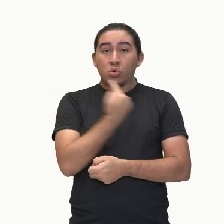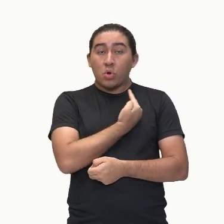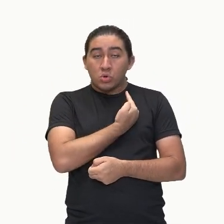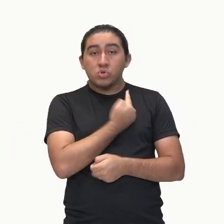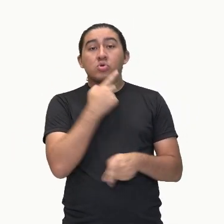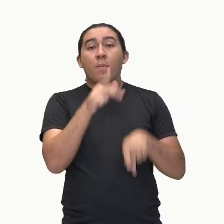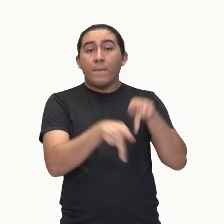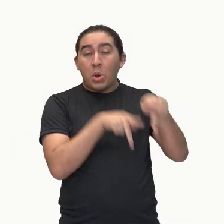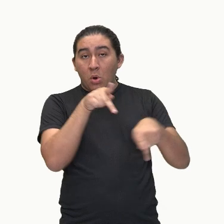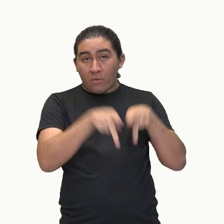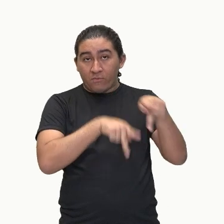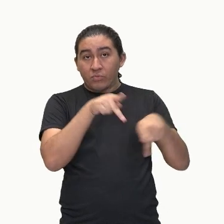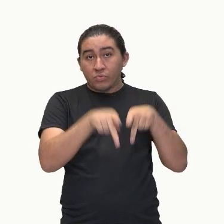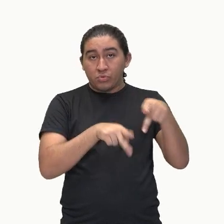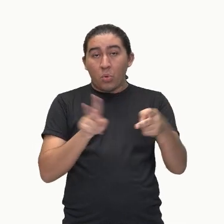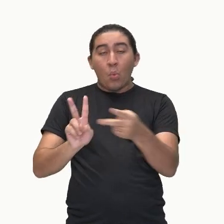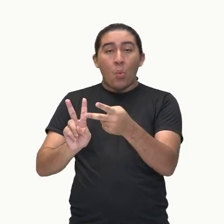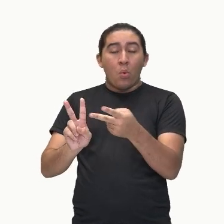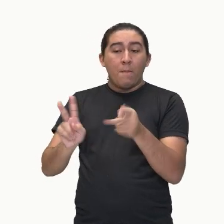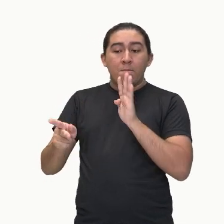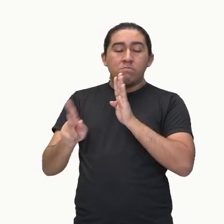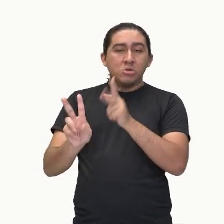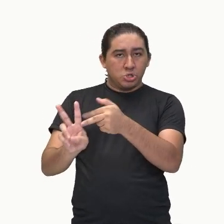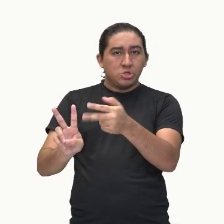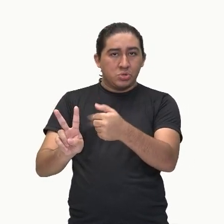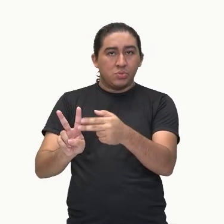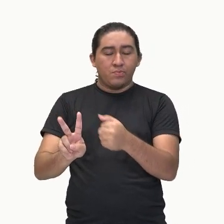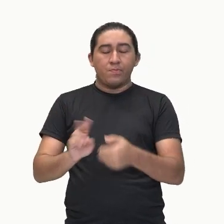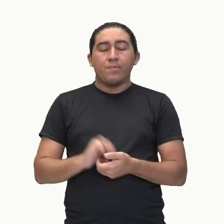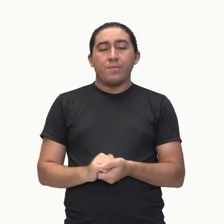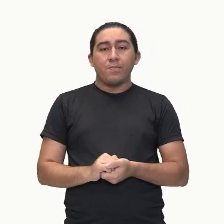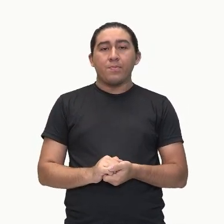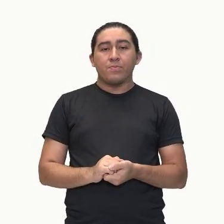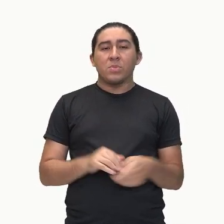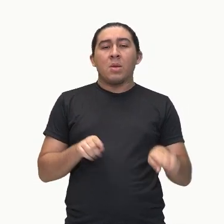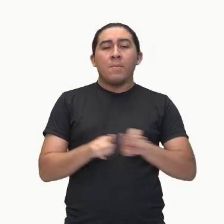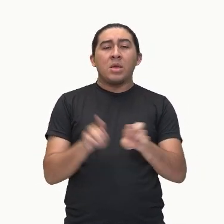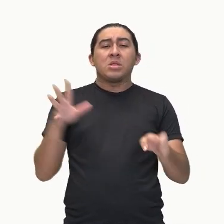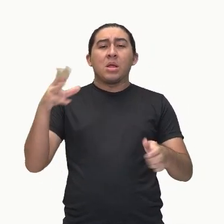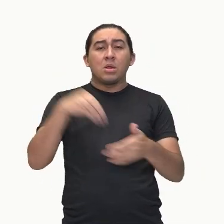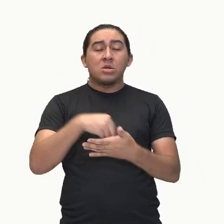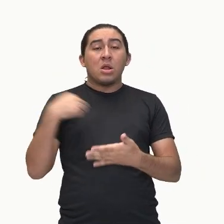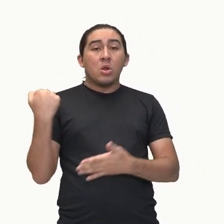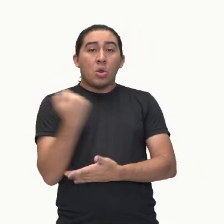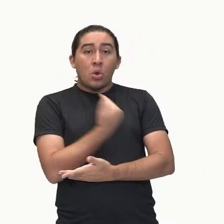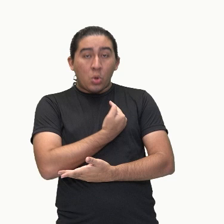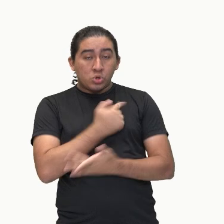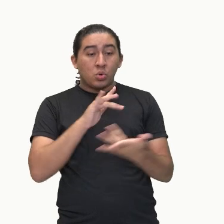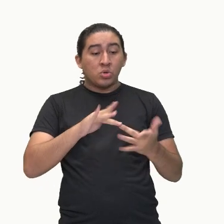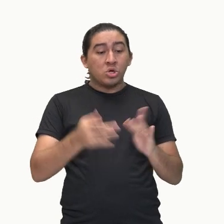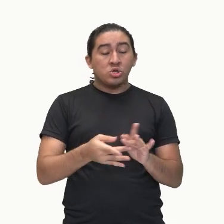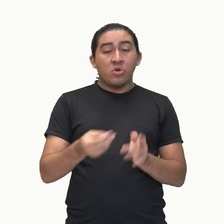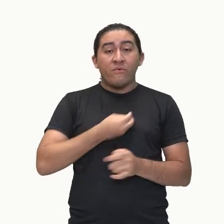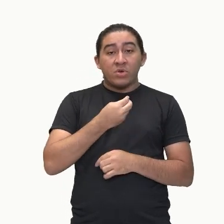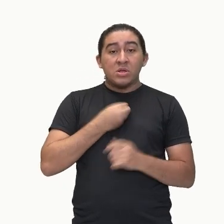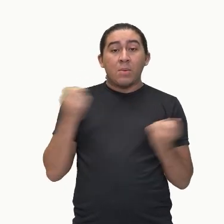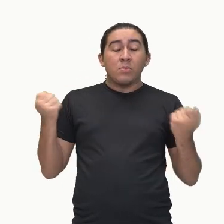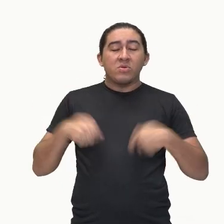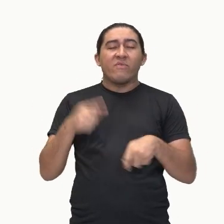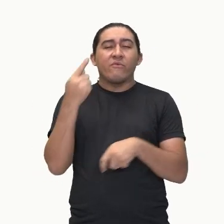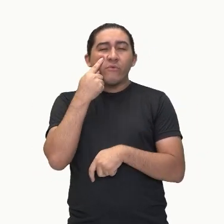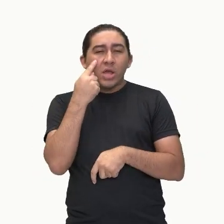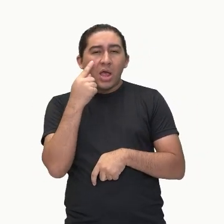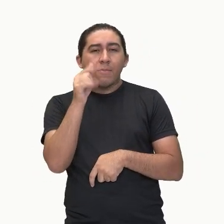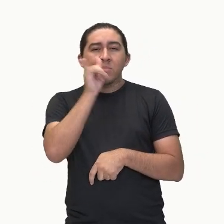nossos povos originários, mas dentro da nossa realidade cotidiana é possível pegar uma cena, por